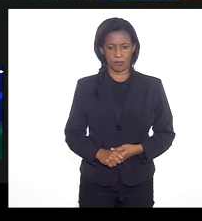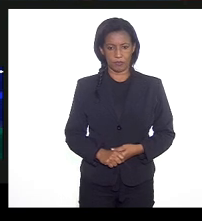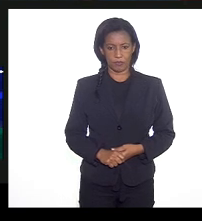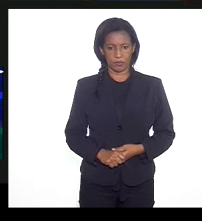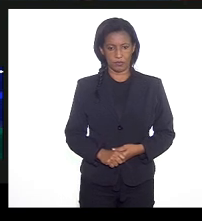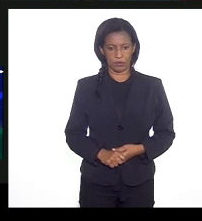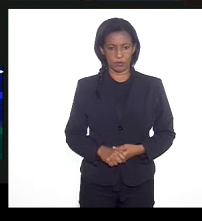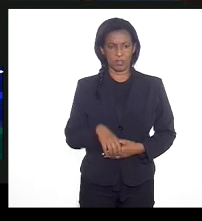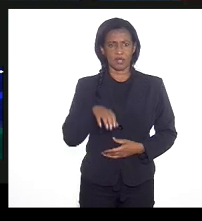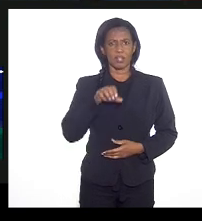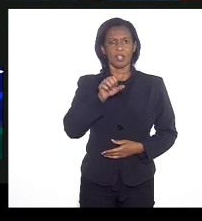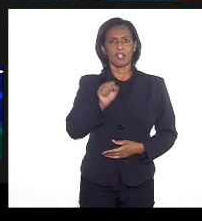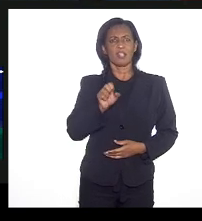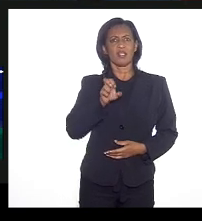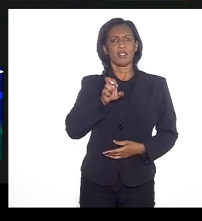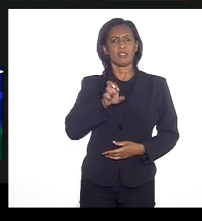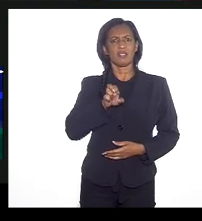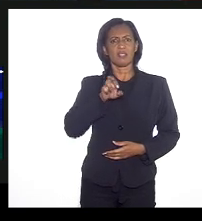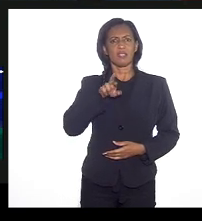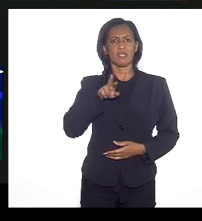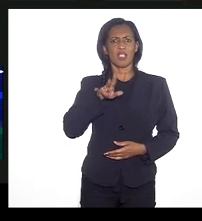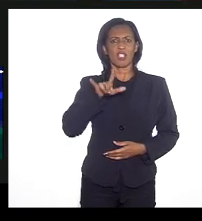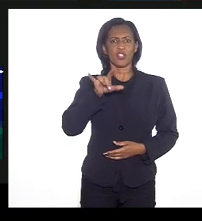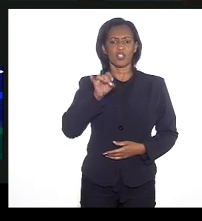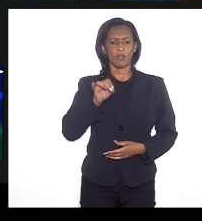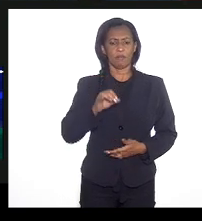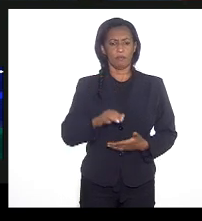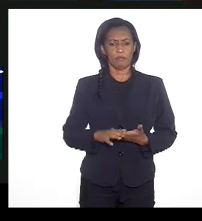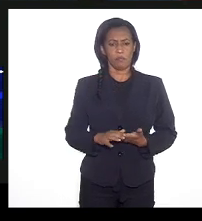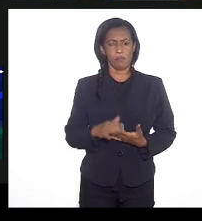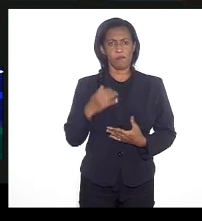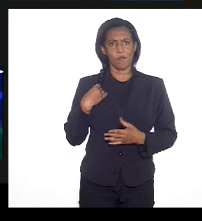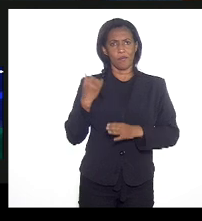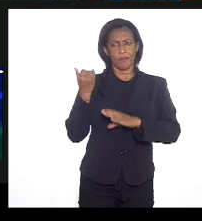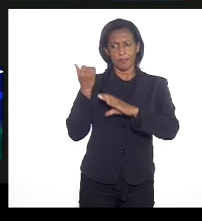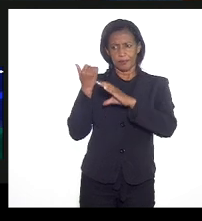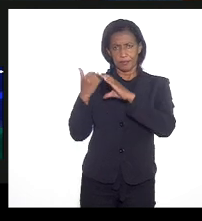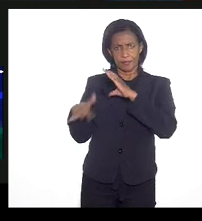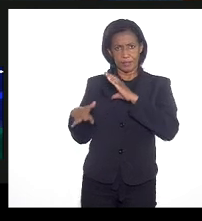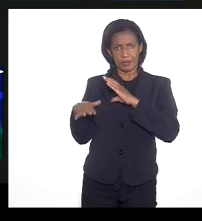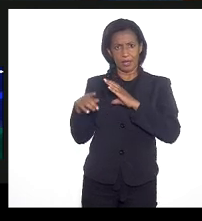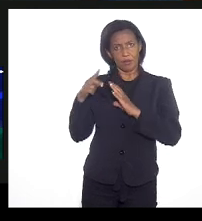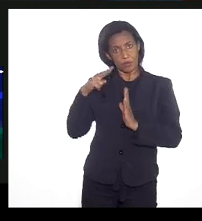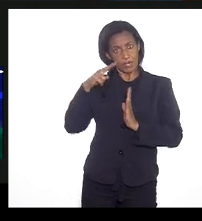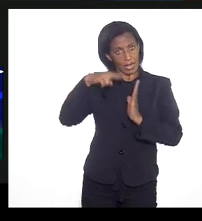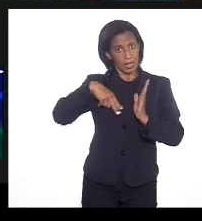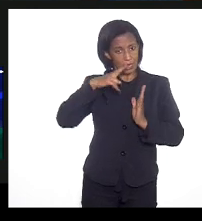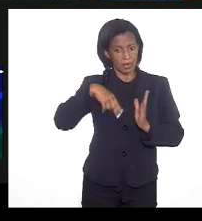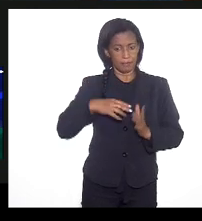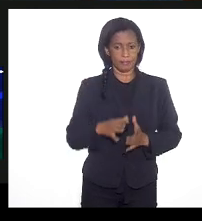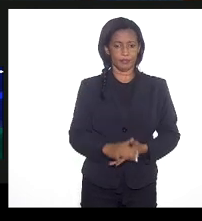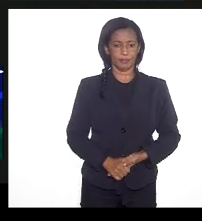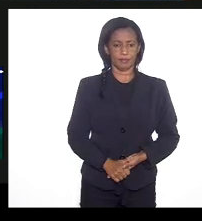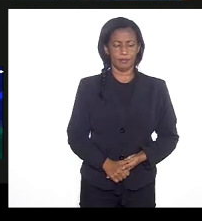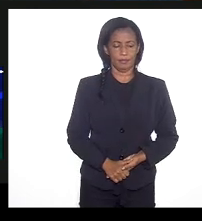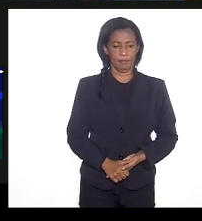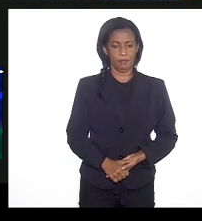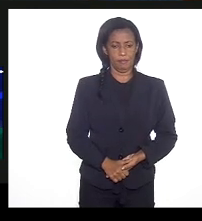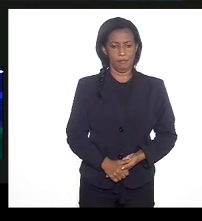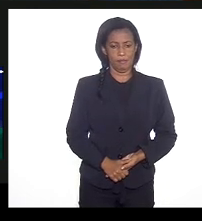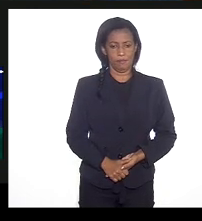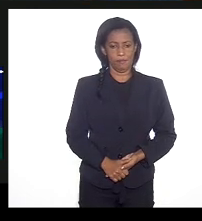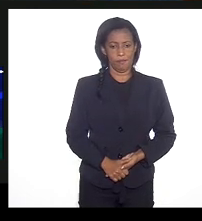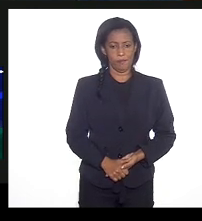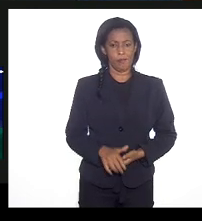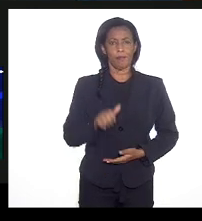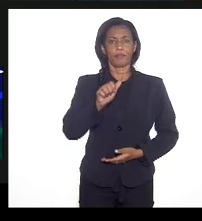Serginho. Oi, presidente. Eu vou te mandar uma coisa aí. Lê aí, tá? Tá bom. Está deixando